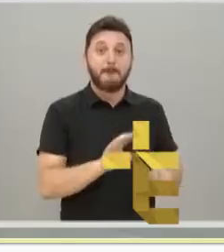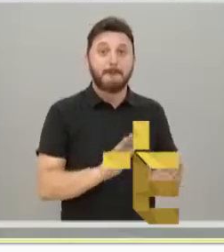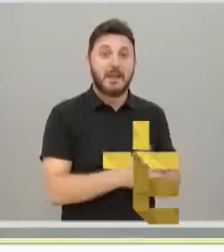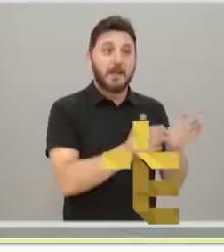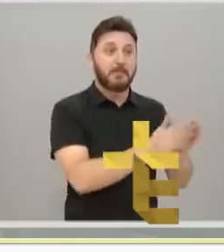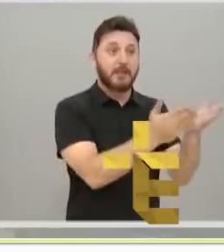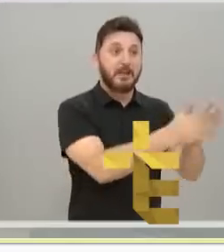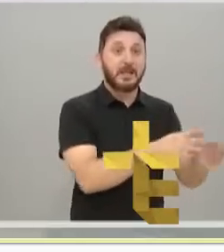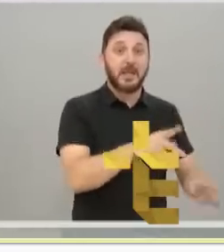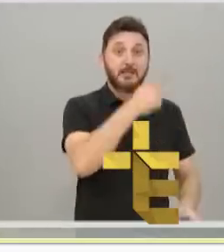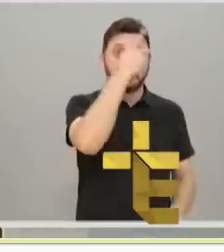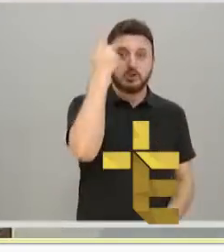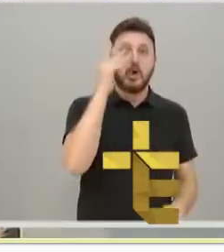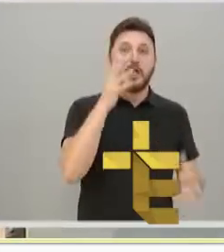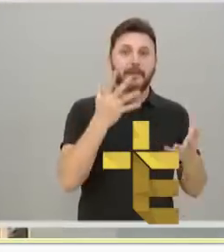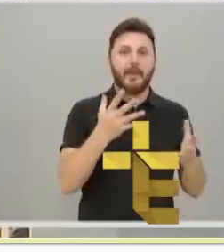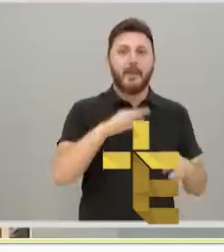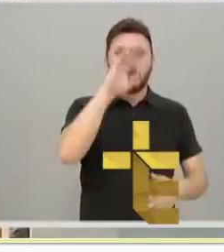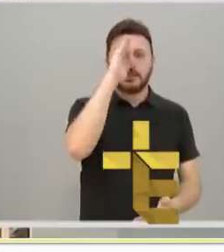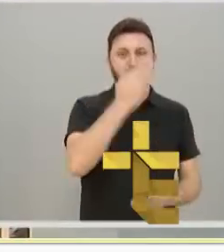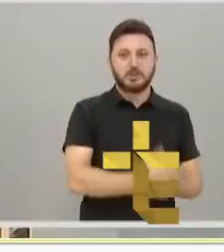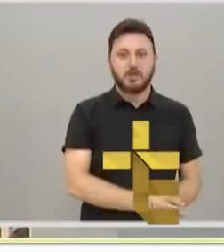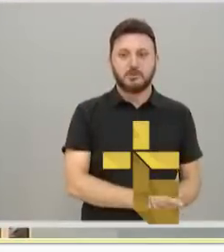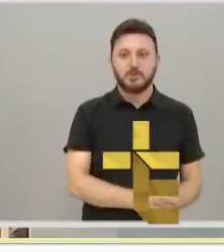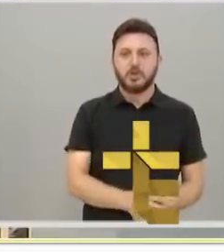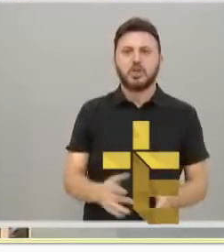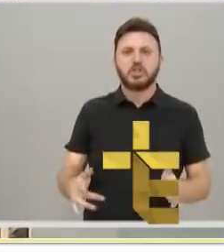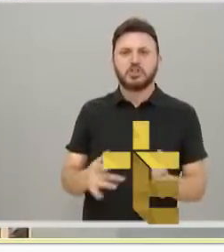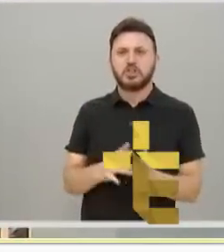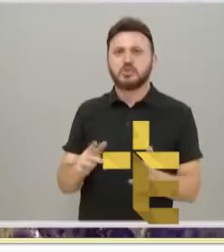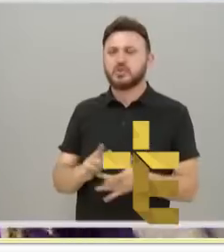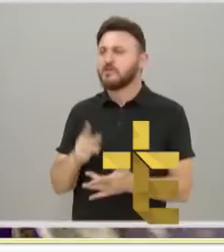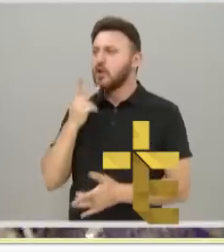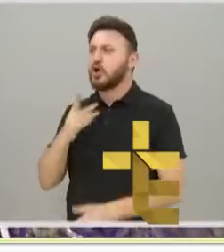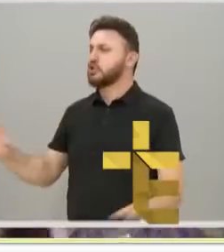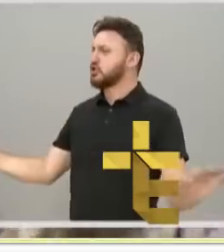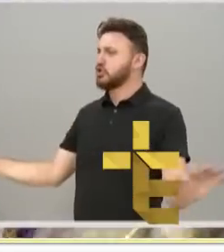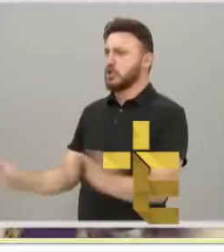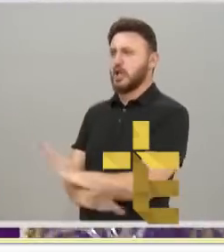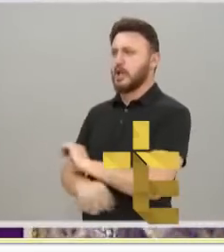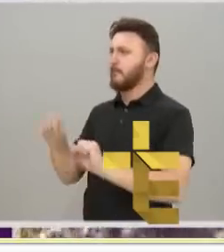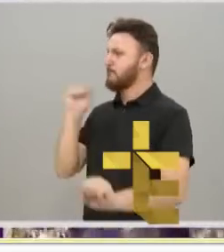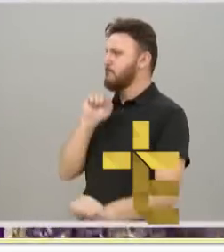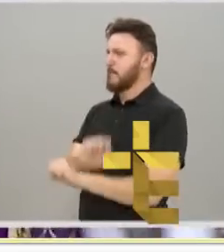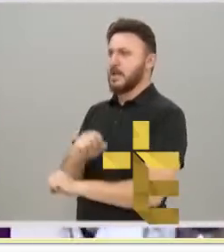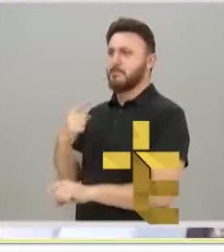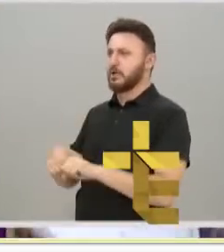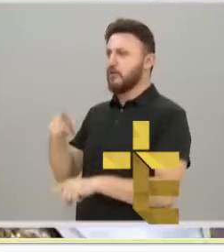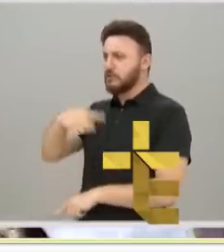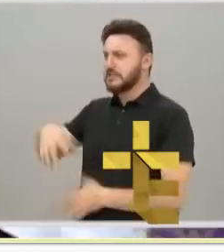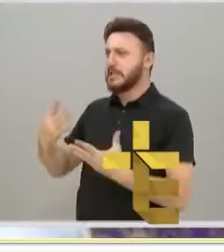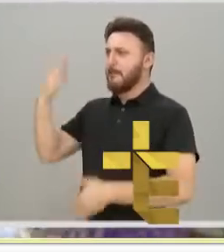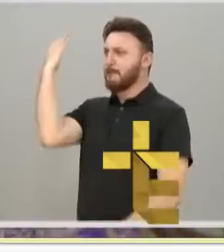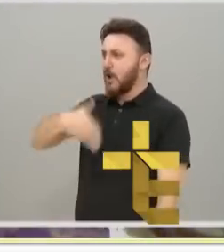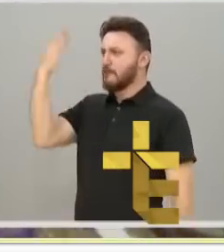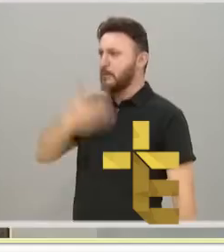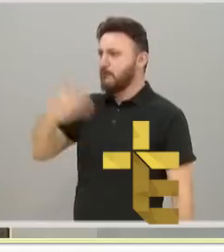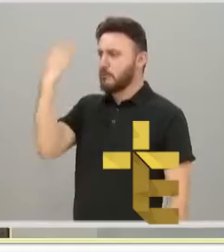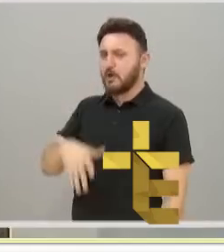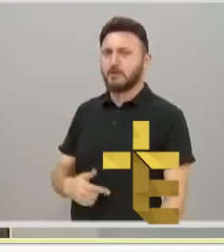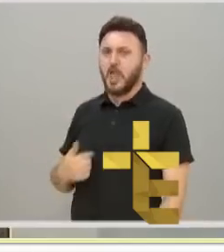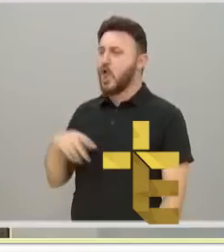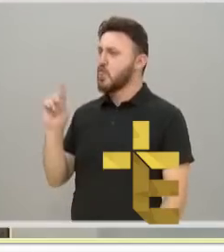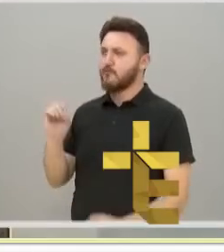chega uma hora que diz: chega, vocês só querem sinais, chega, não farei mais sinais. A